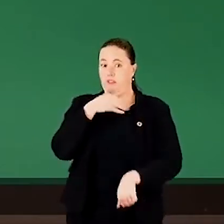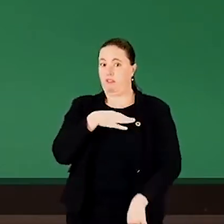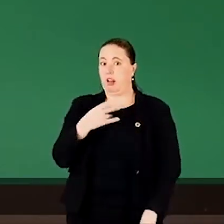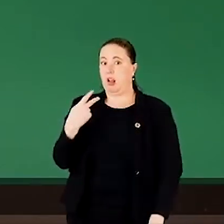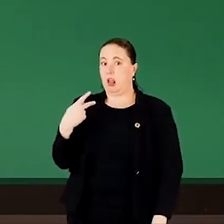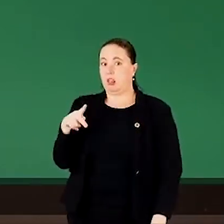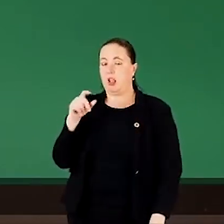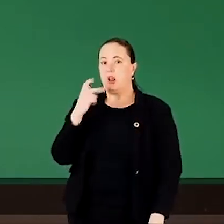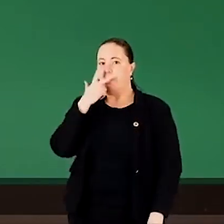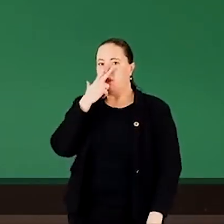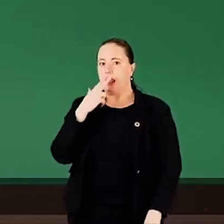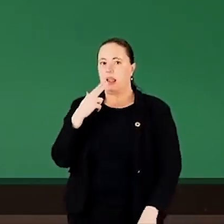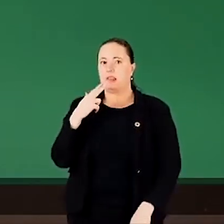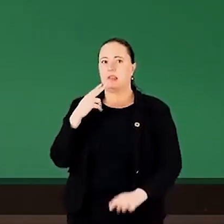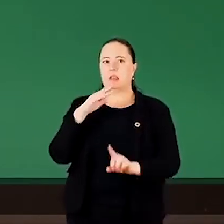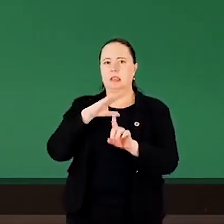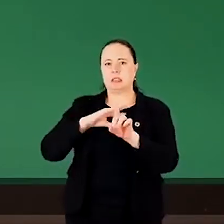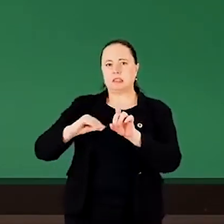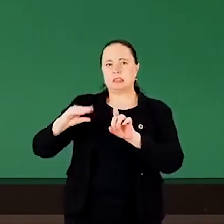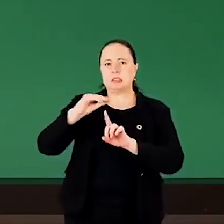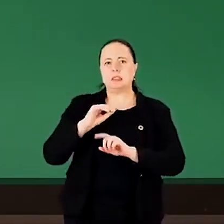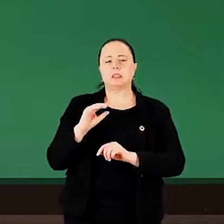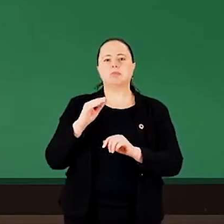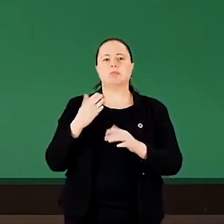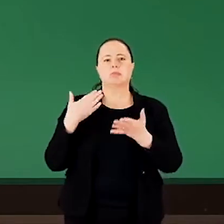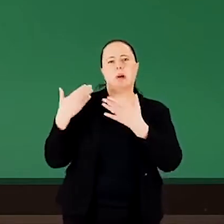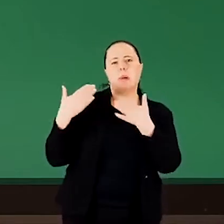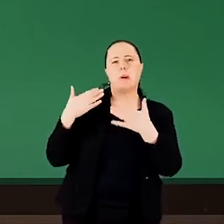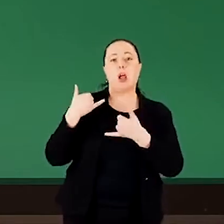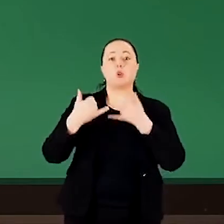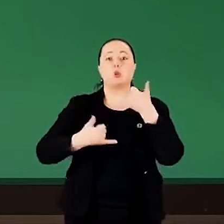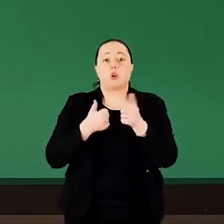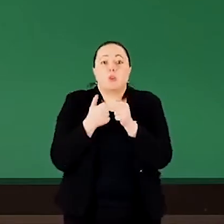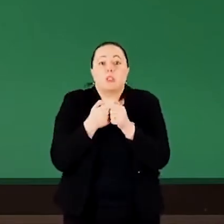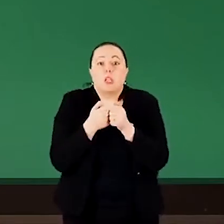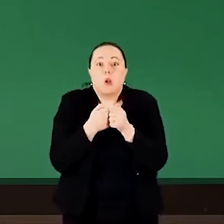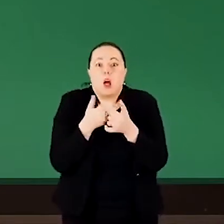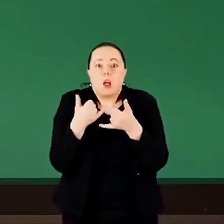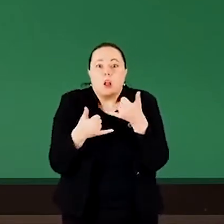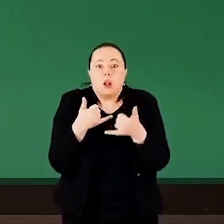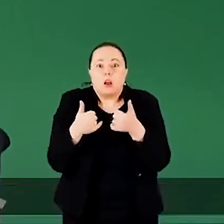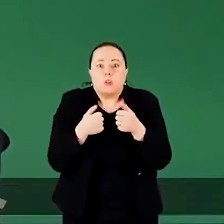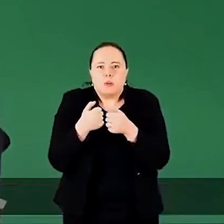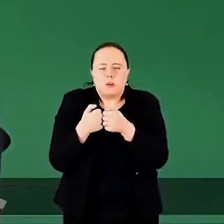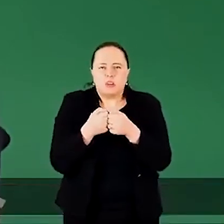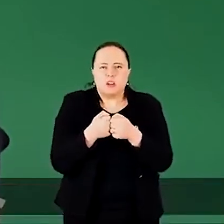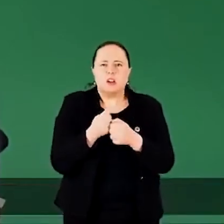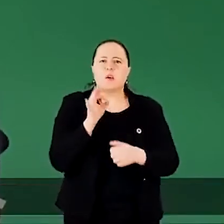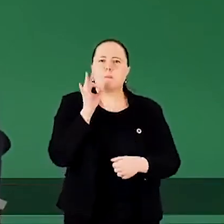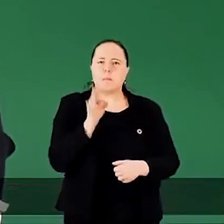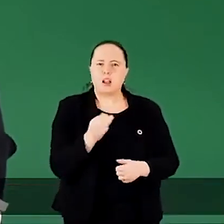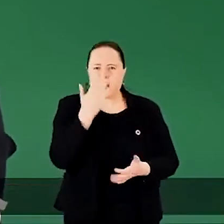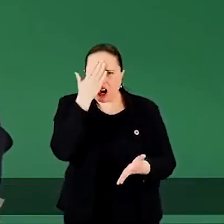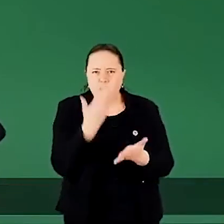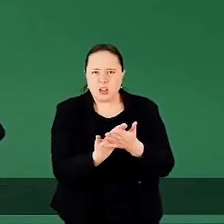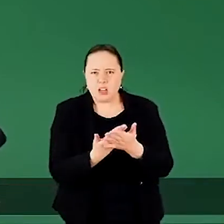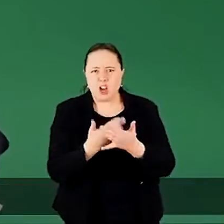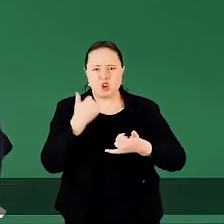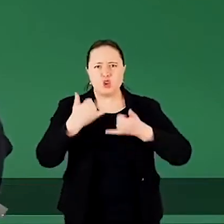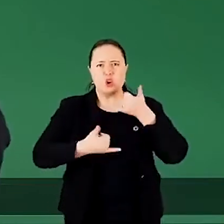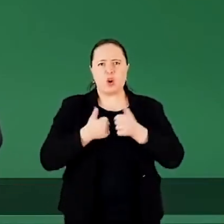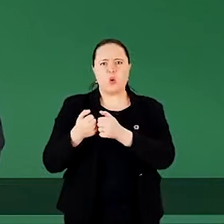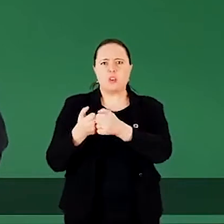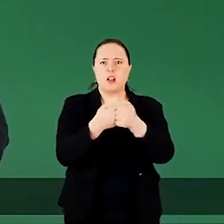da filha sendo assediada no chat de um joguinho de celular. Isso mesmo, até